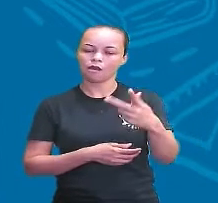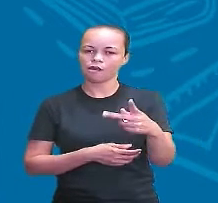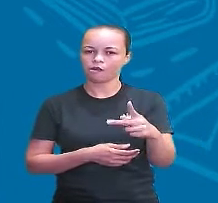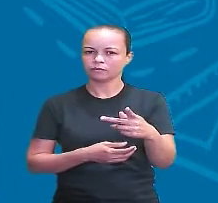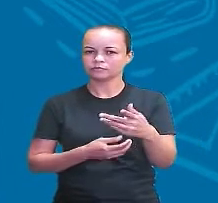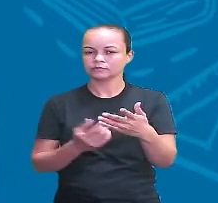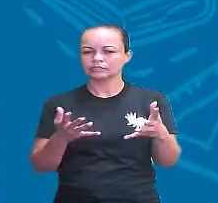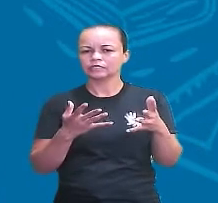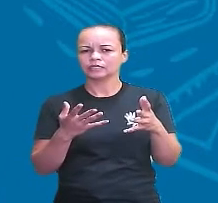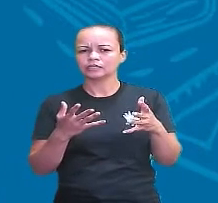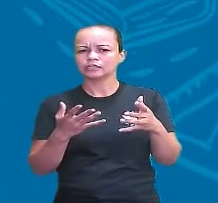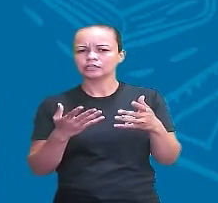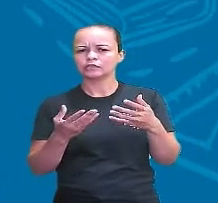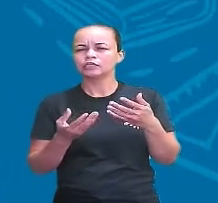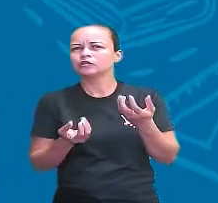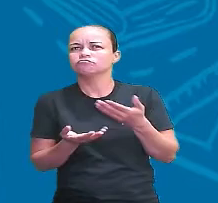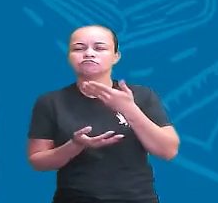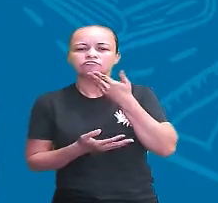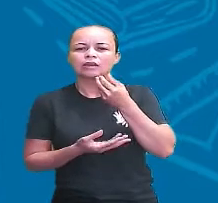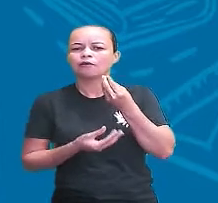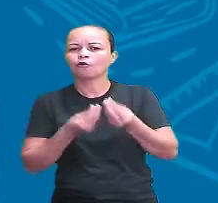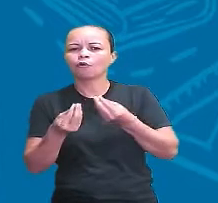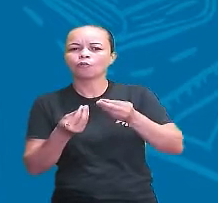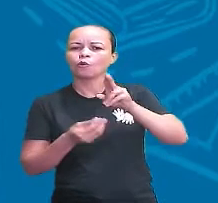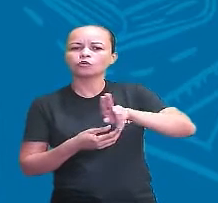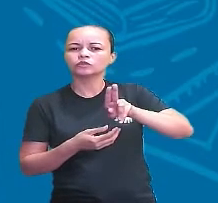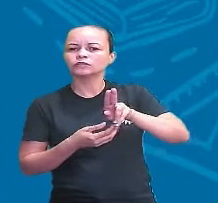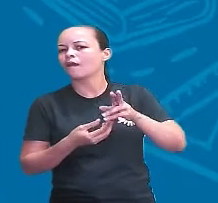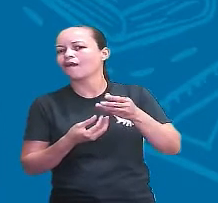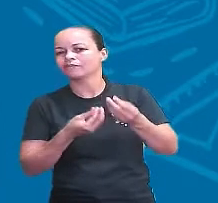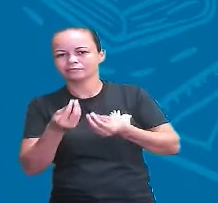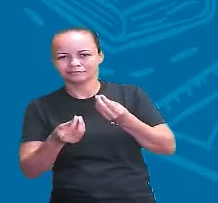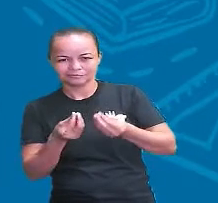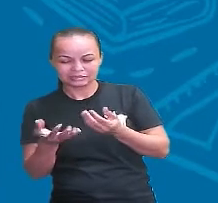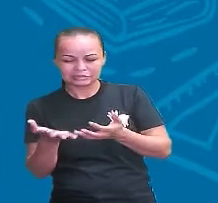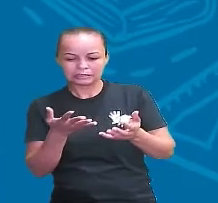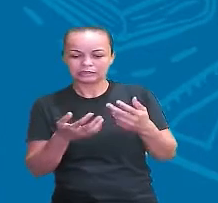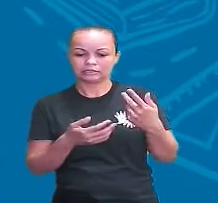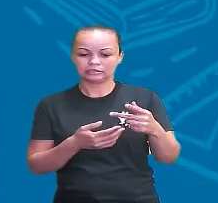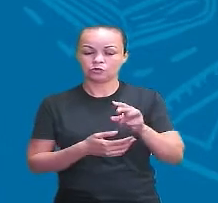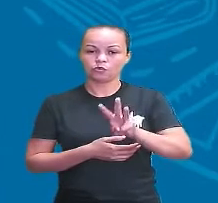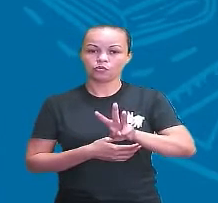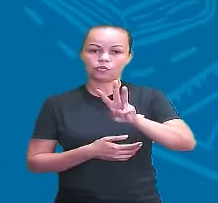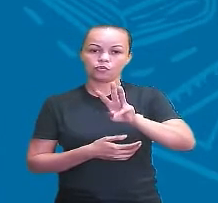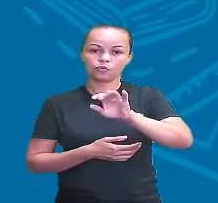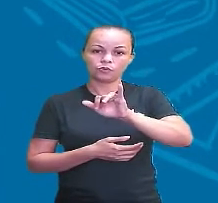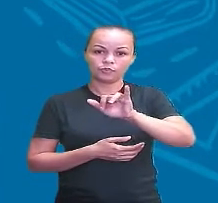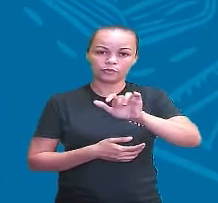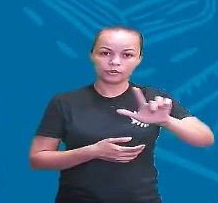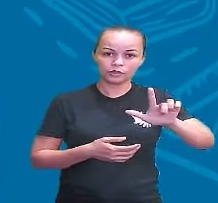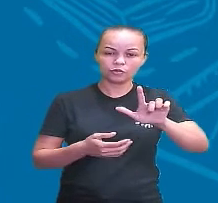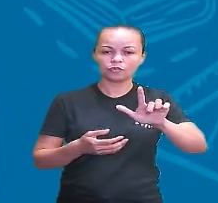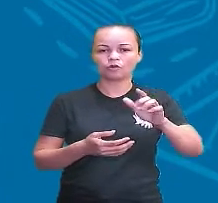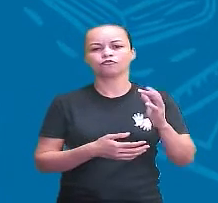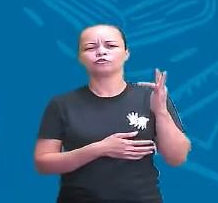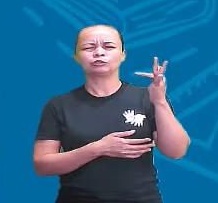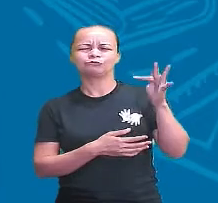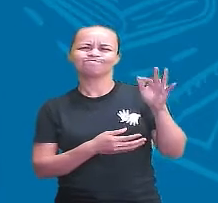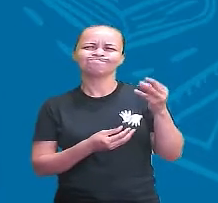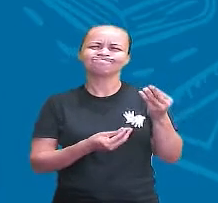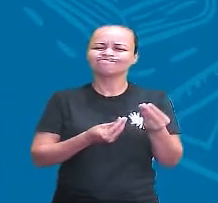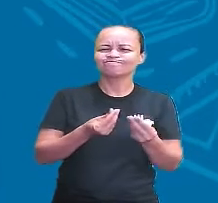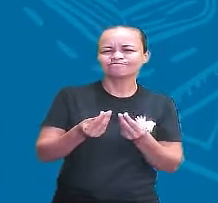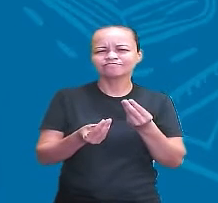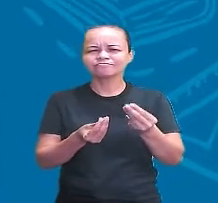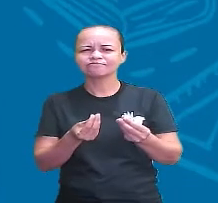melhor, quando é que a gente pode usar? Então, a gente diz que o will, ele indica um futuro incerto. É aquela